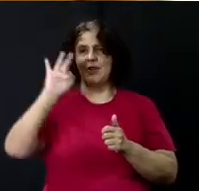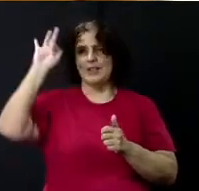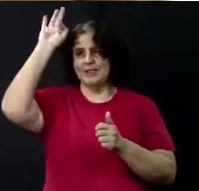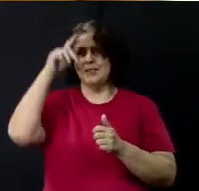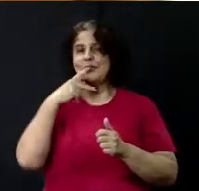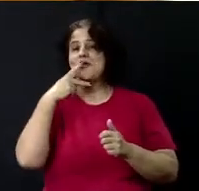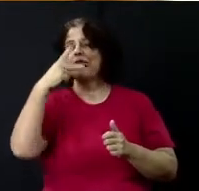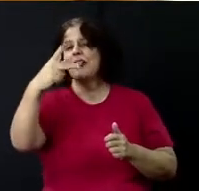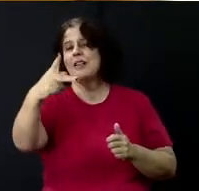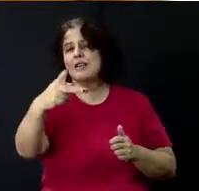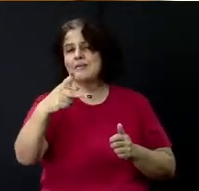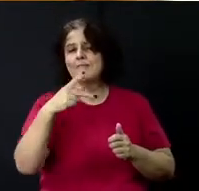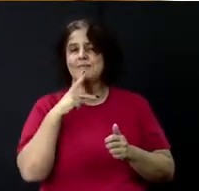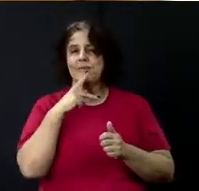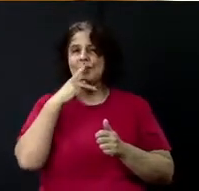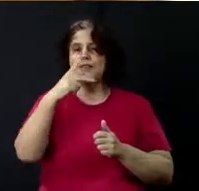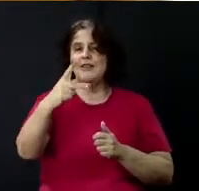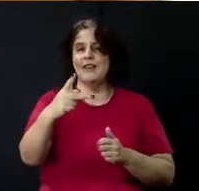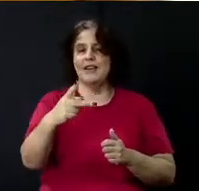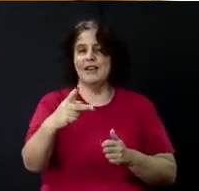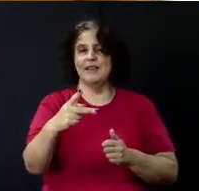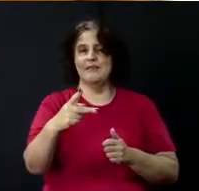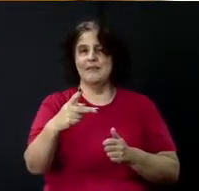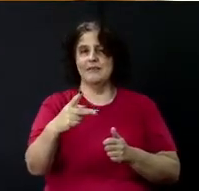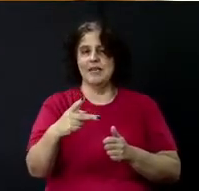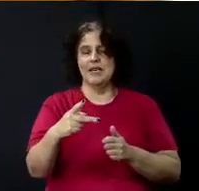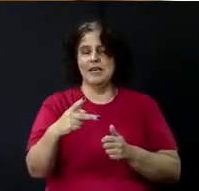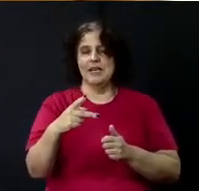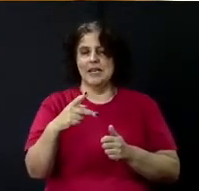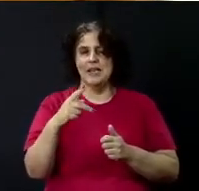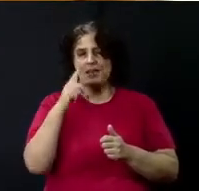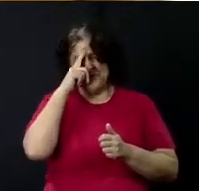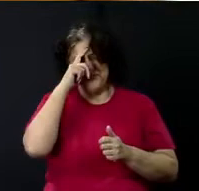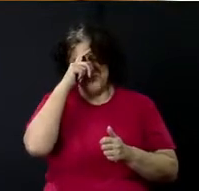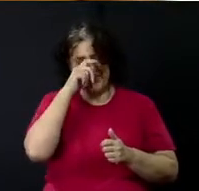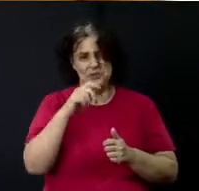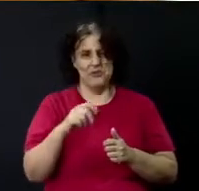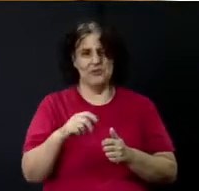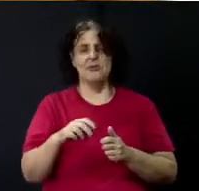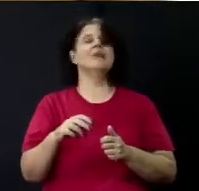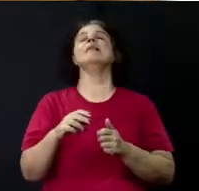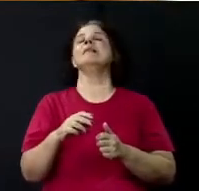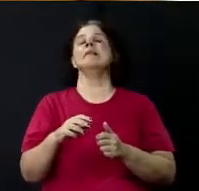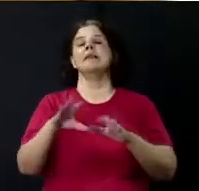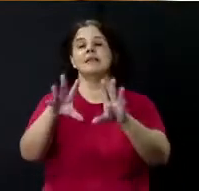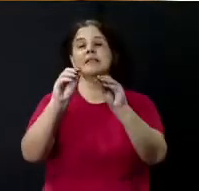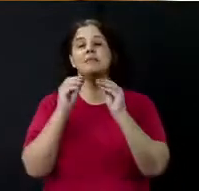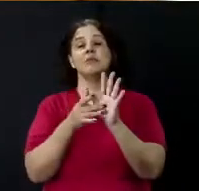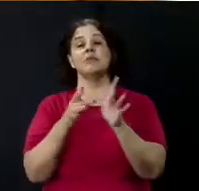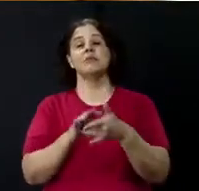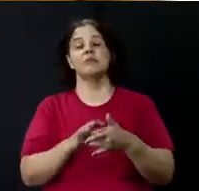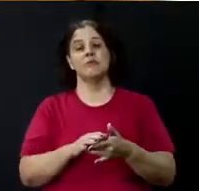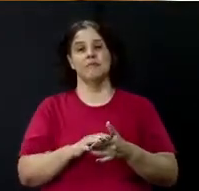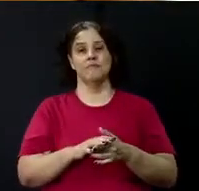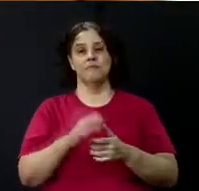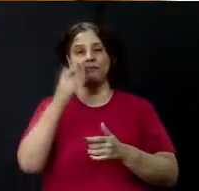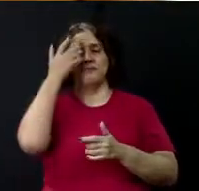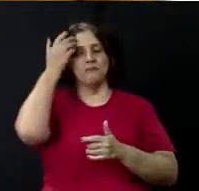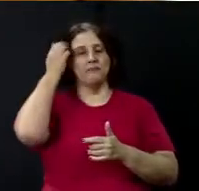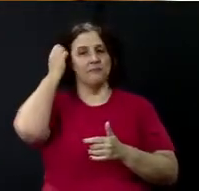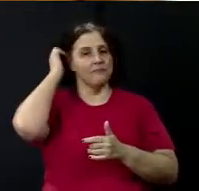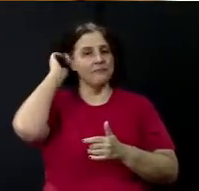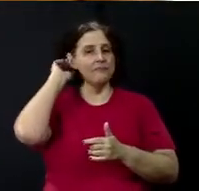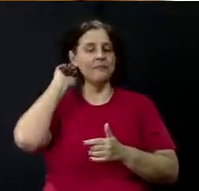muita dificuldade de aceitar que aquele homem está vendo. E nós temos ainda um